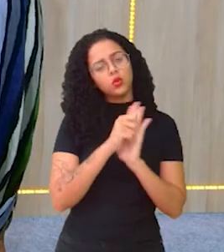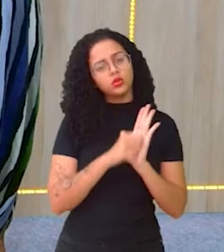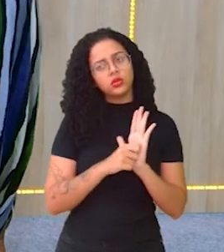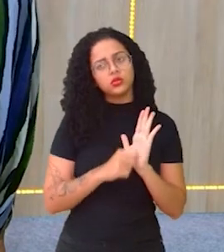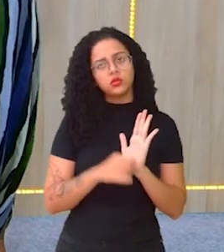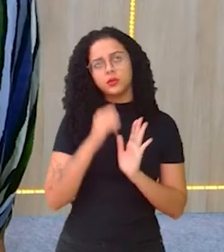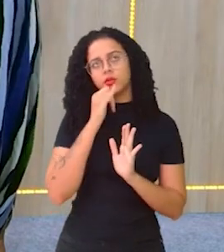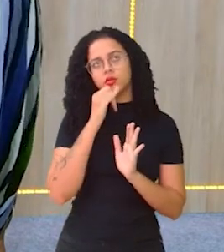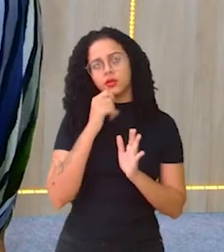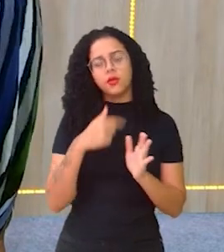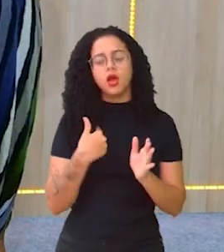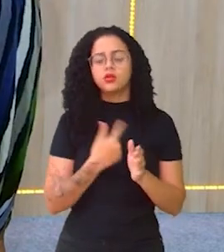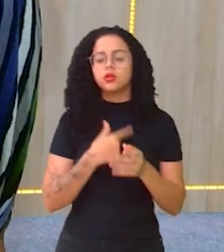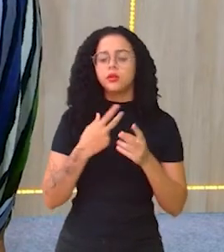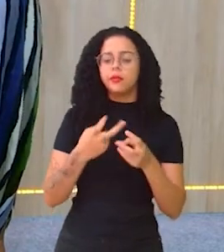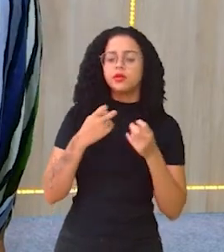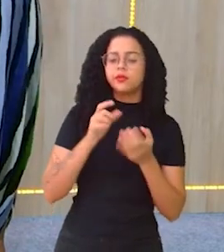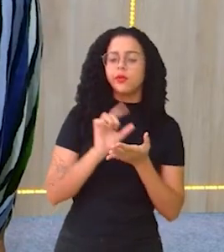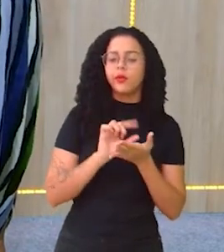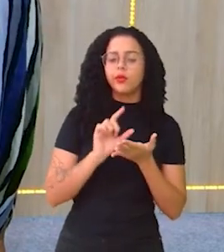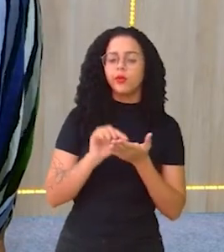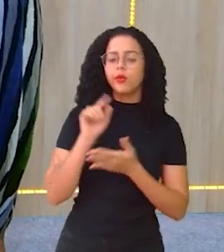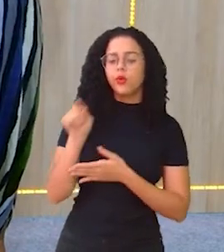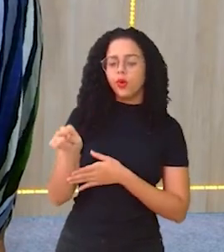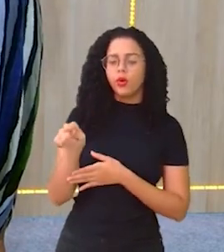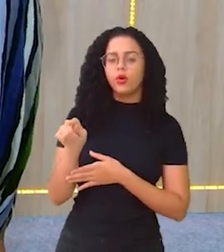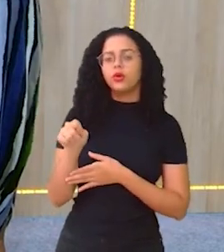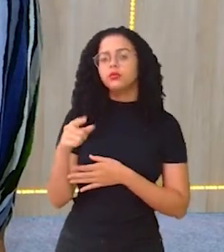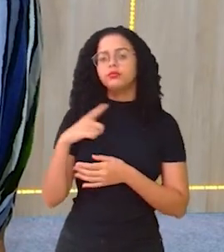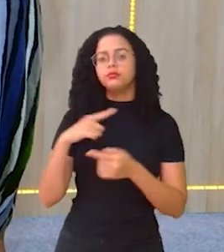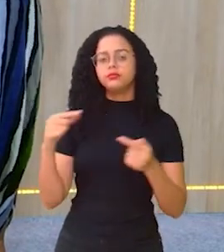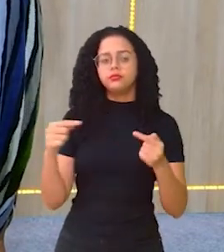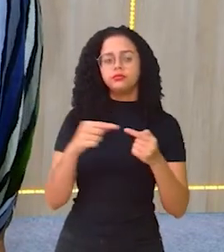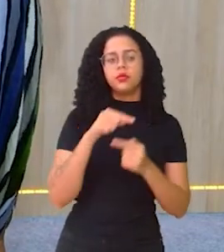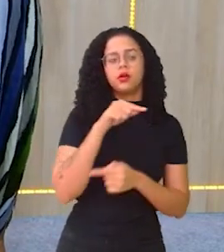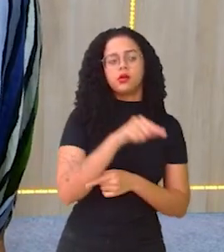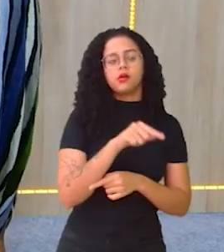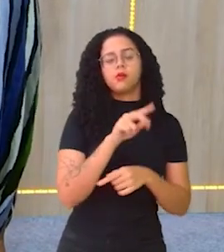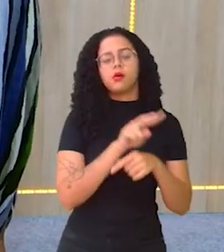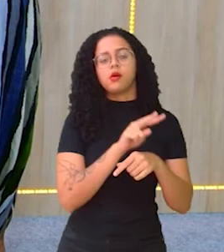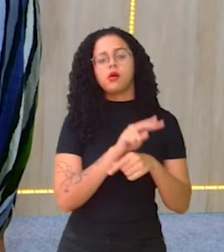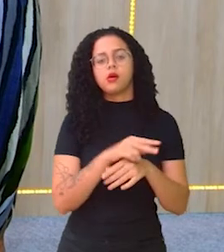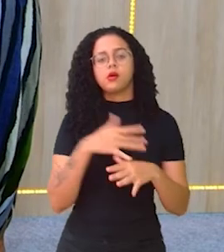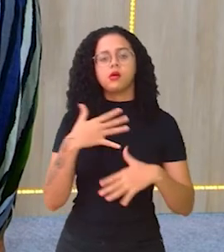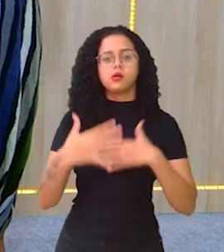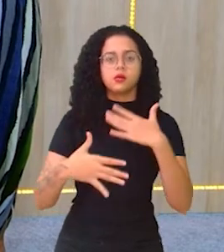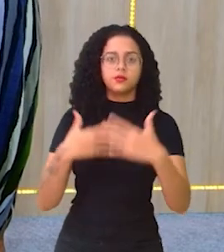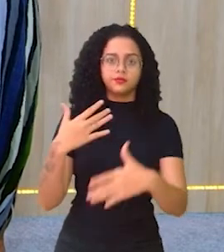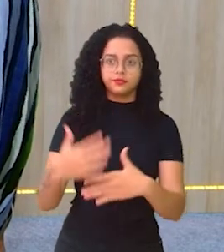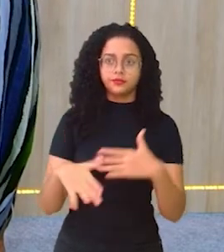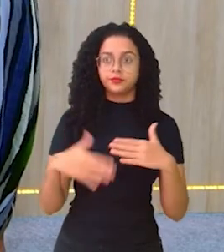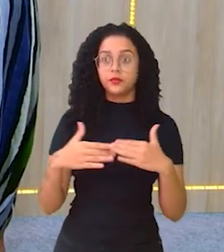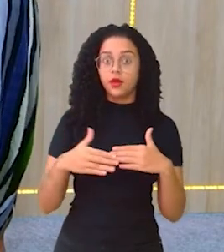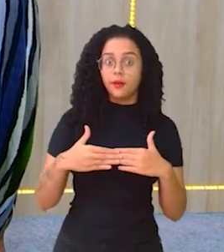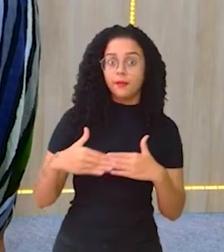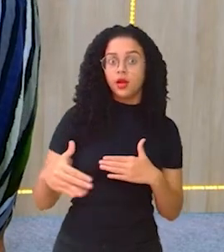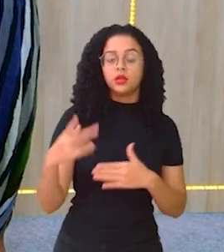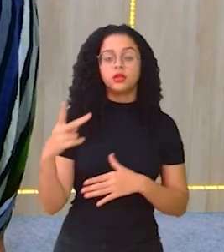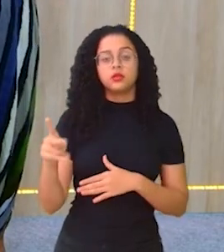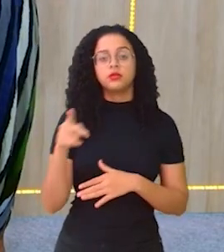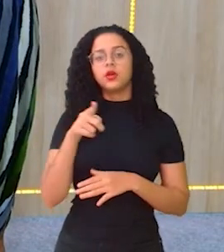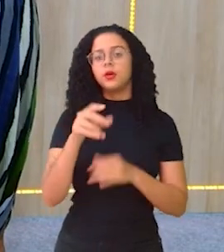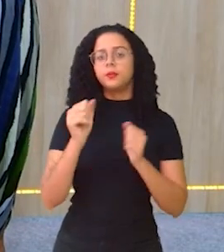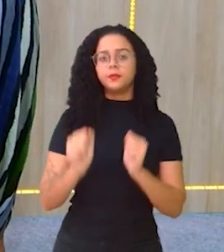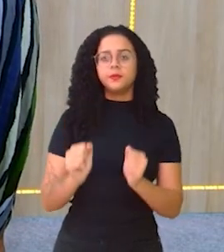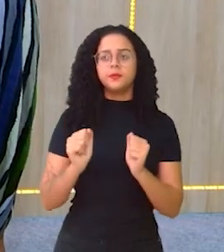A gente percebeu que o código tal, ele implica nessa proteção e por aí vai, né? Então, a partir disso, você pode